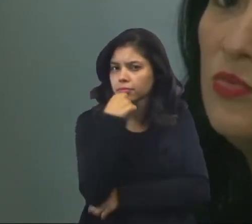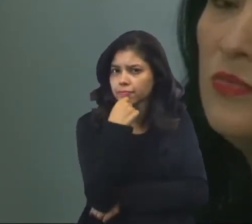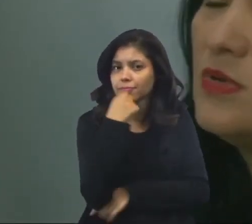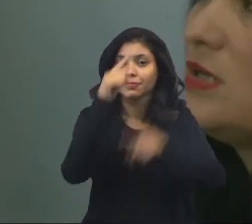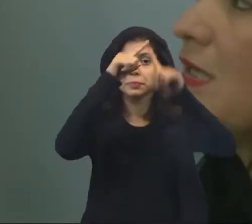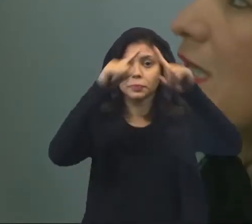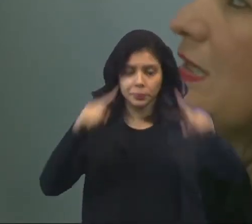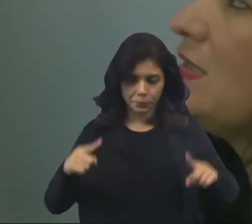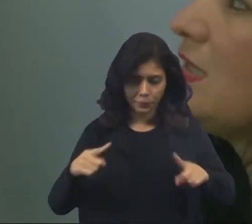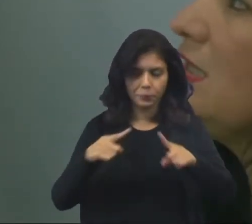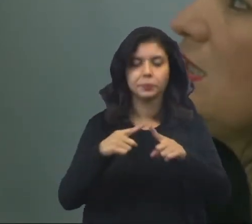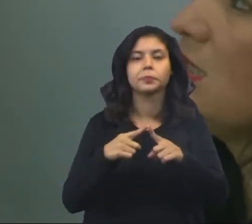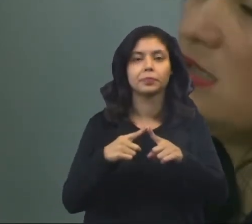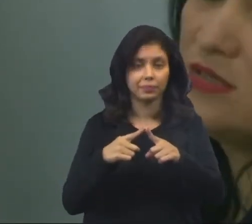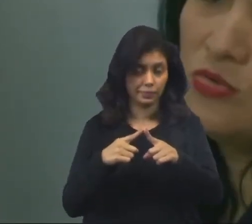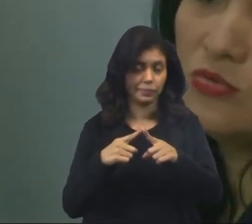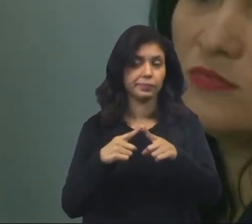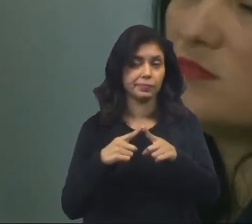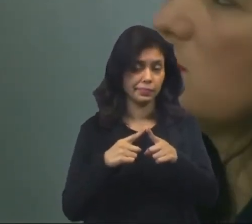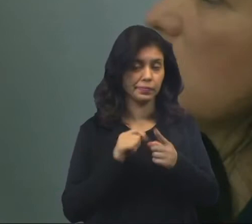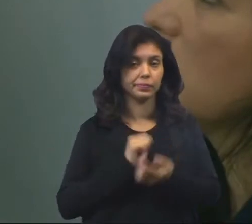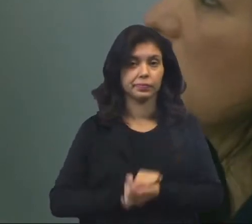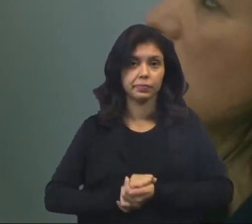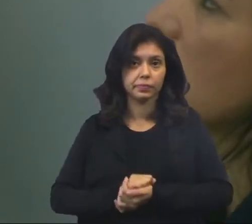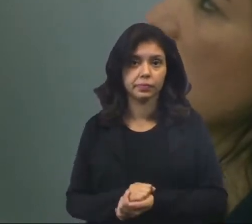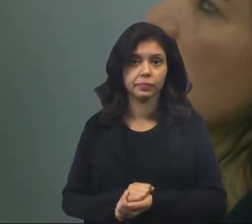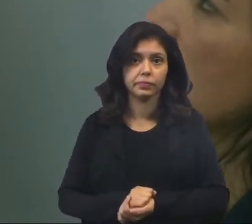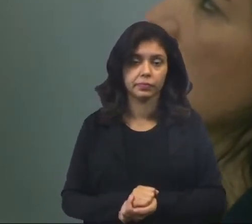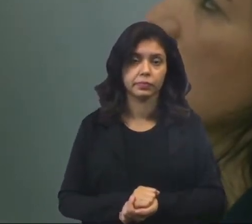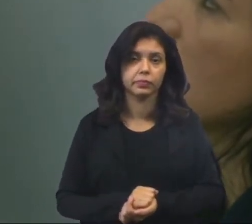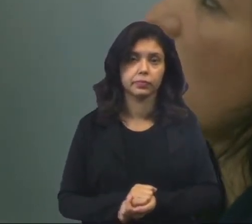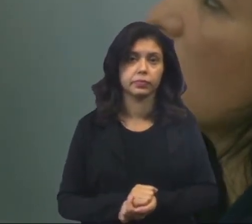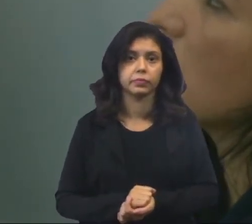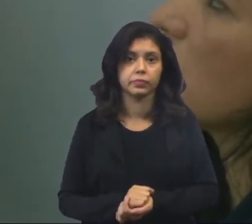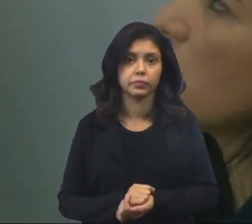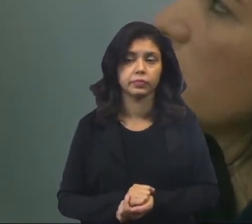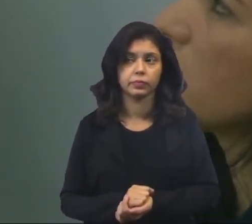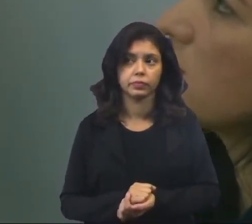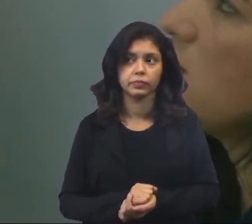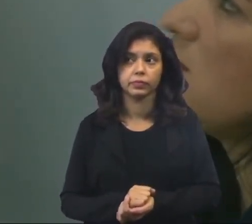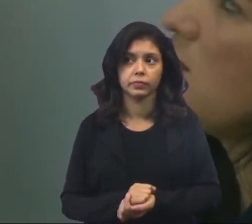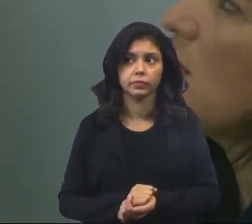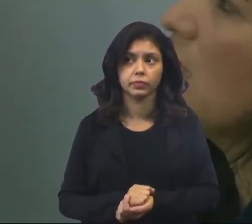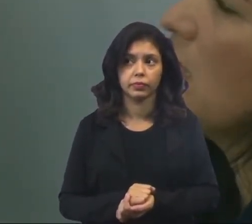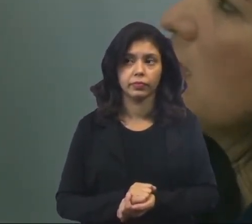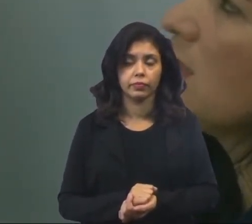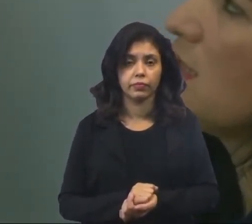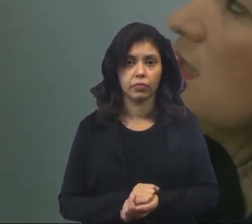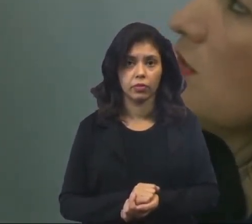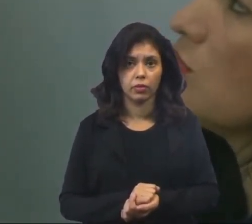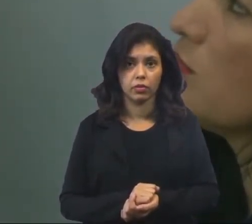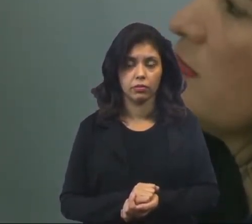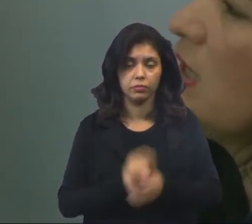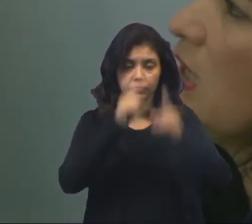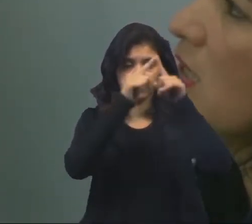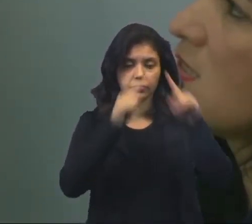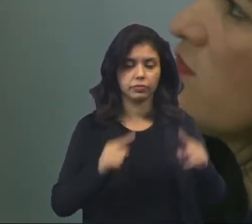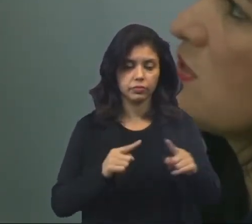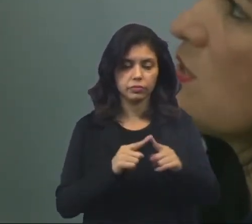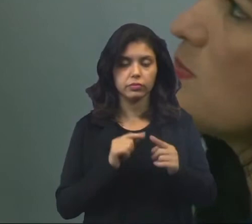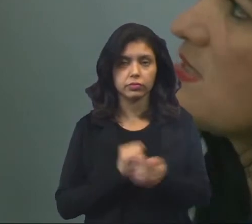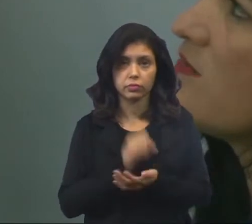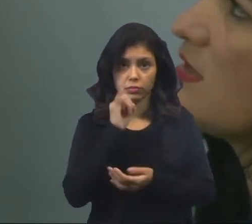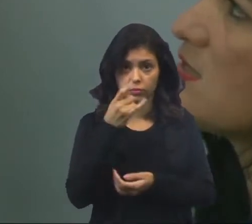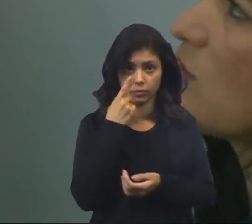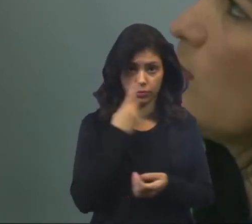É um triângulo. É isso? 3 lados, ó. Triângulo. E se